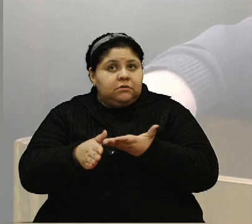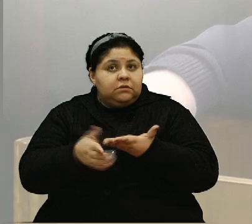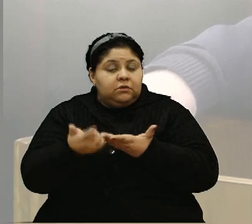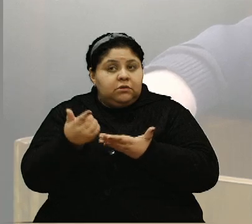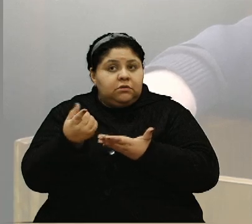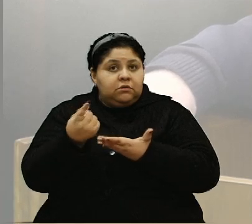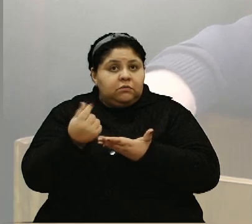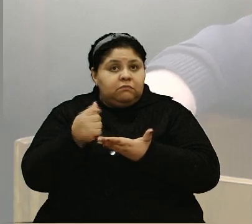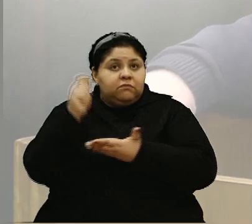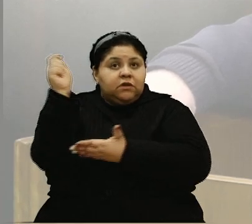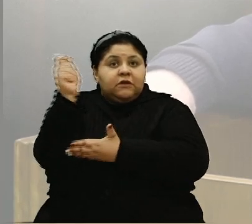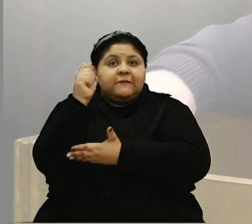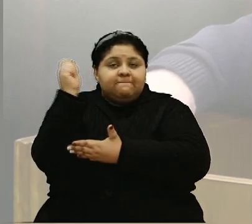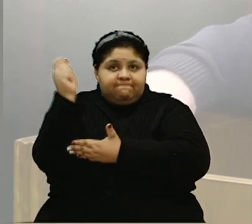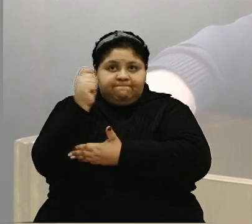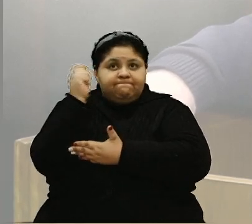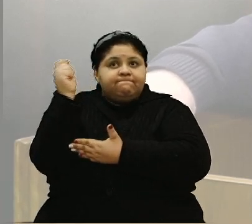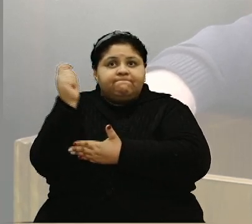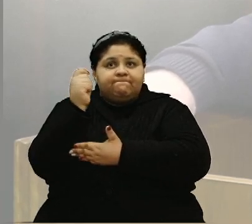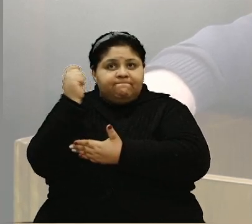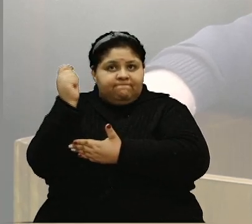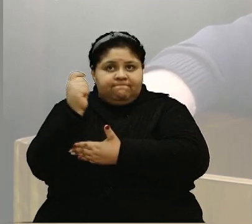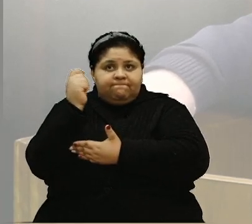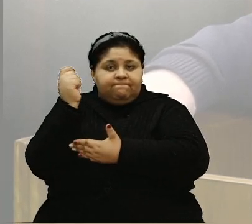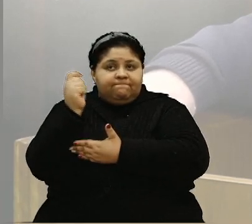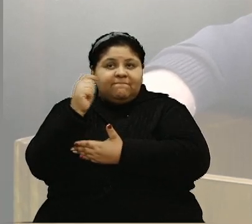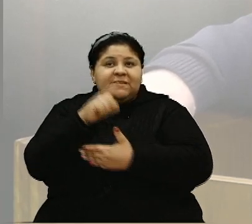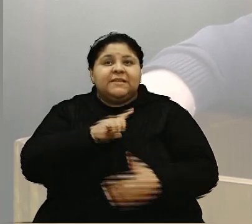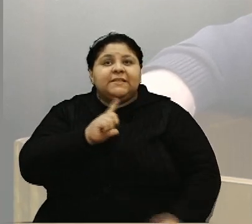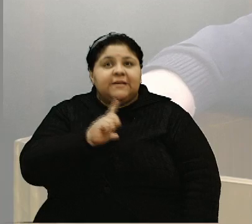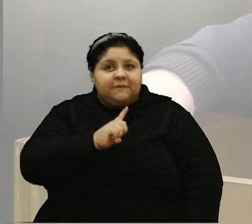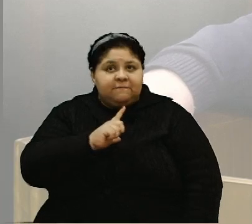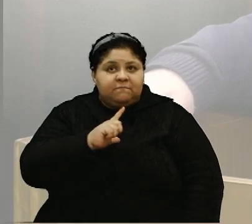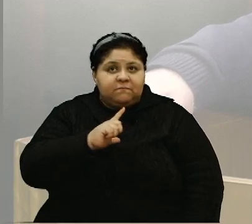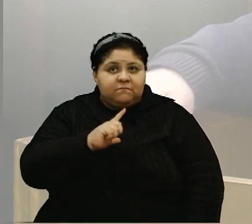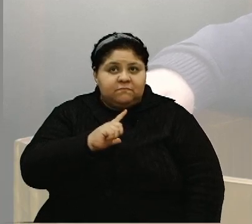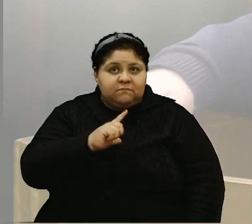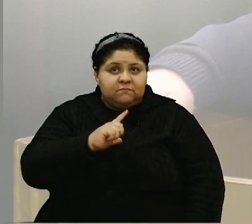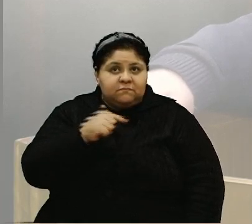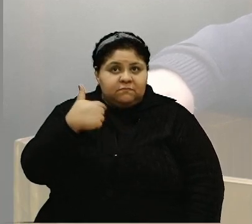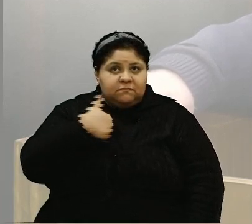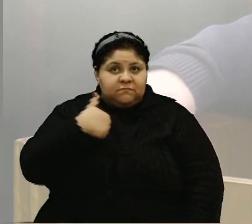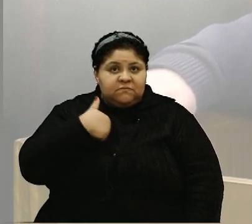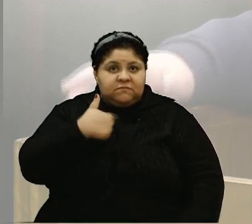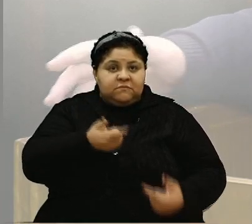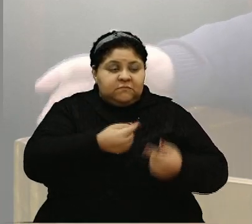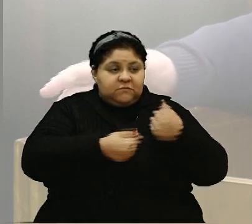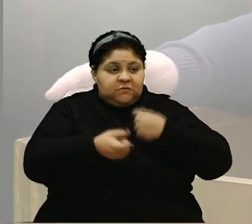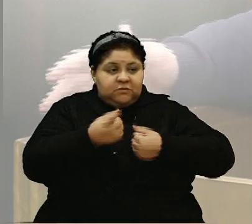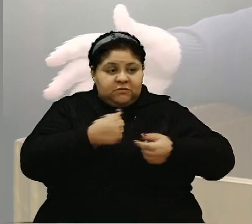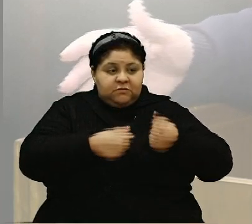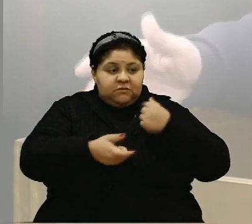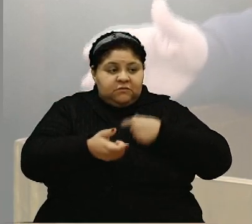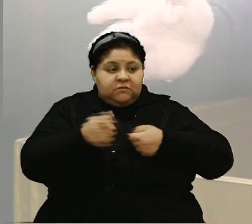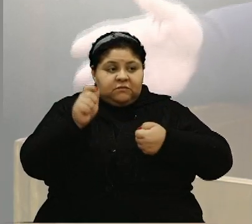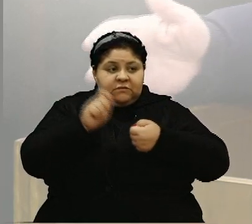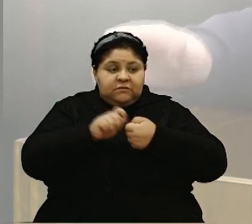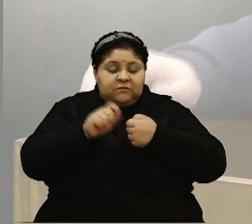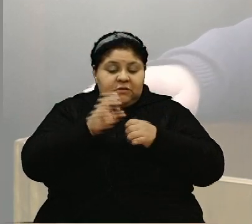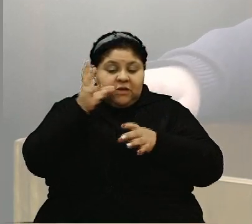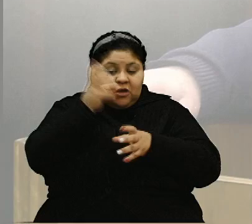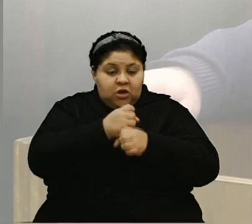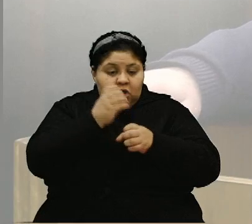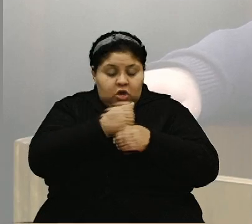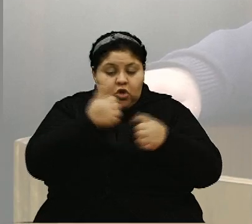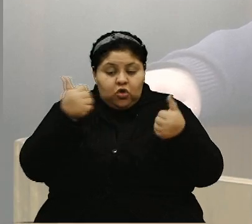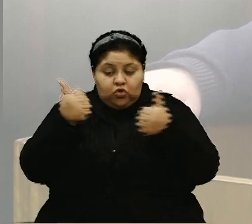financeira que o Rio Grande do Sul está tendo. Eu, como economista, estou tentando fazer um cálculo junto com